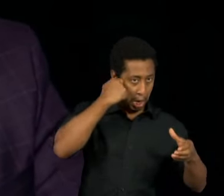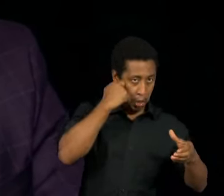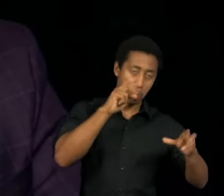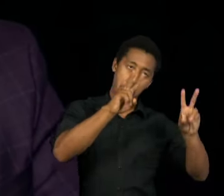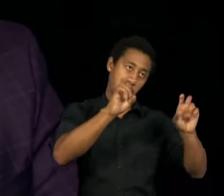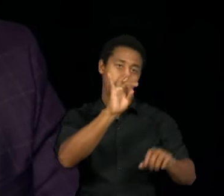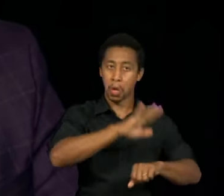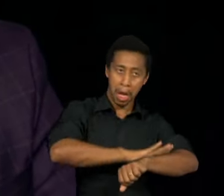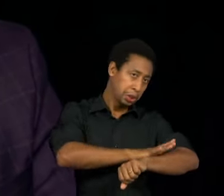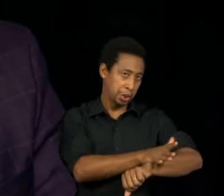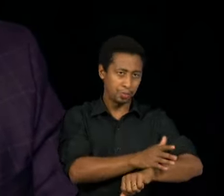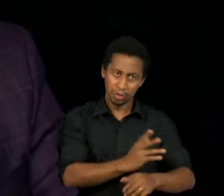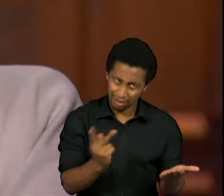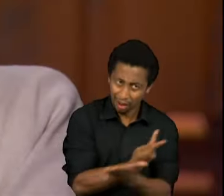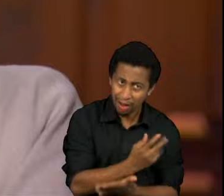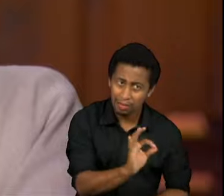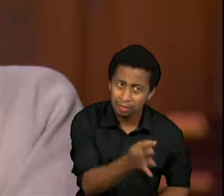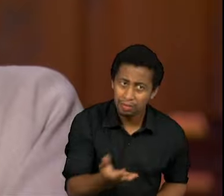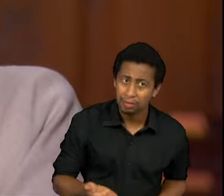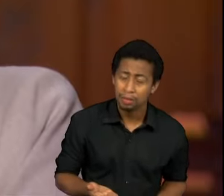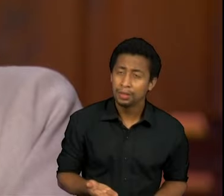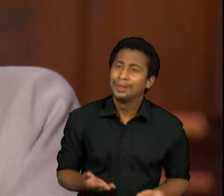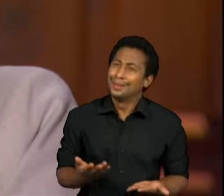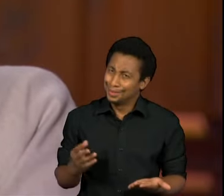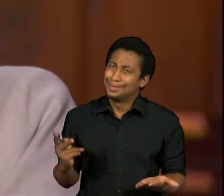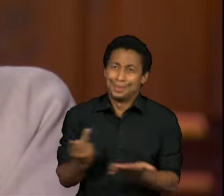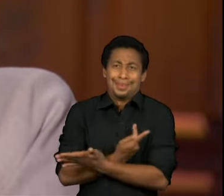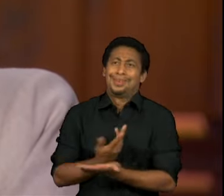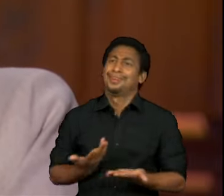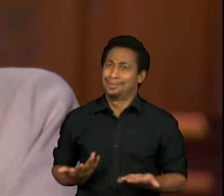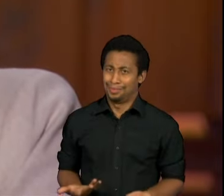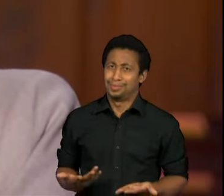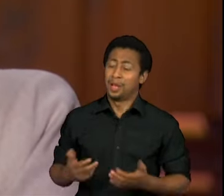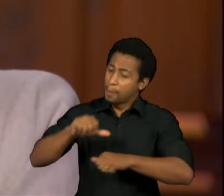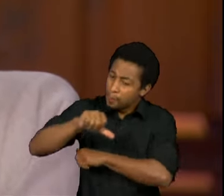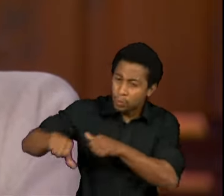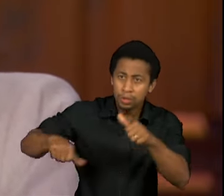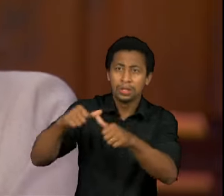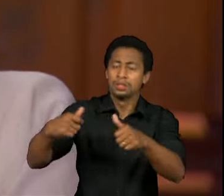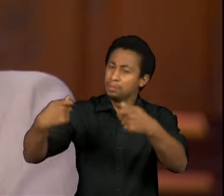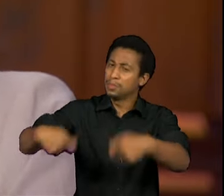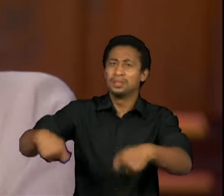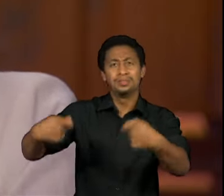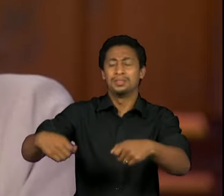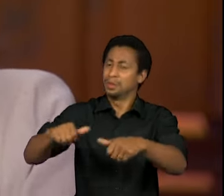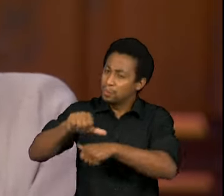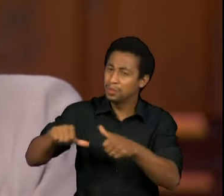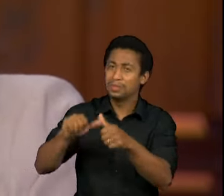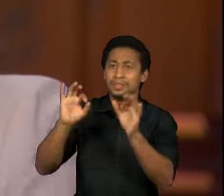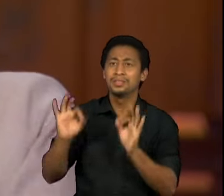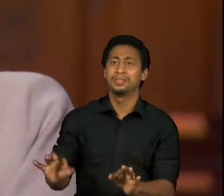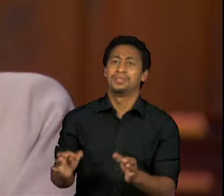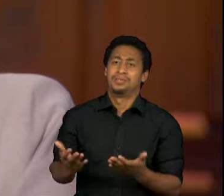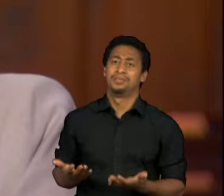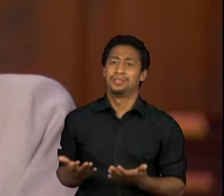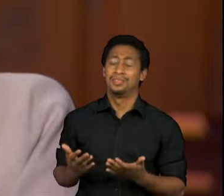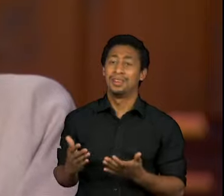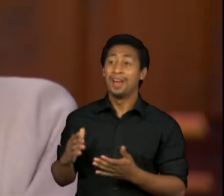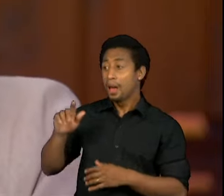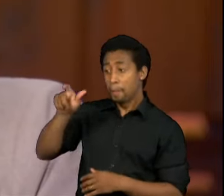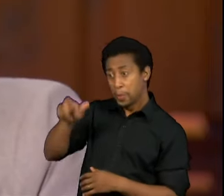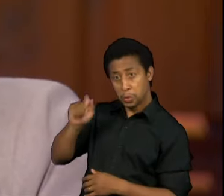não é um caminho né não é um caminho e a nossa mudança precisa ser profunda né a gente não tá falando de uma mudança é muito mais do que